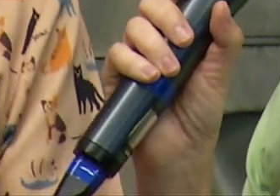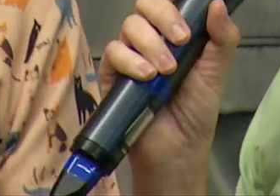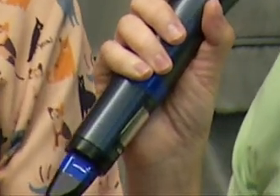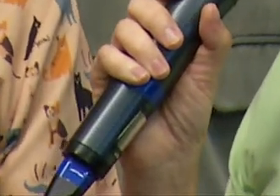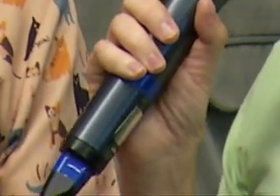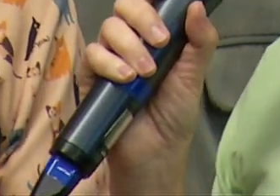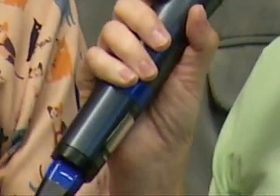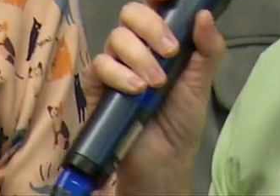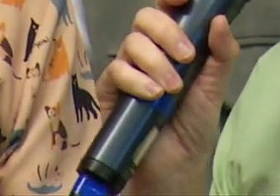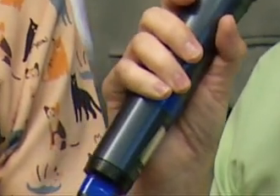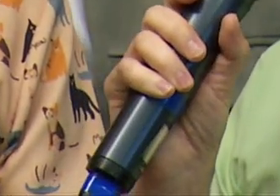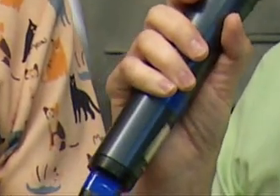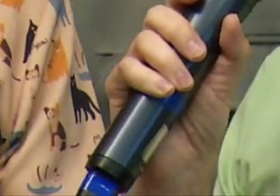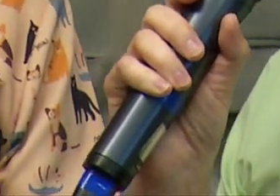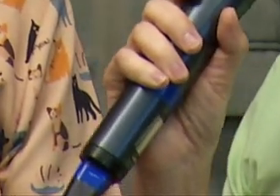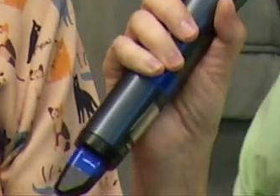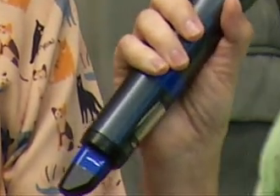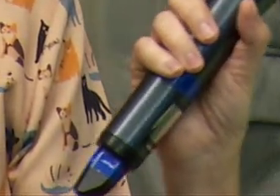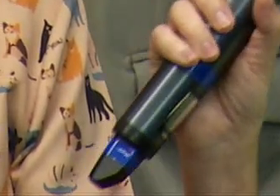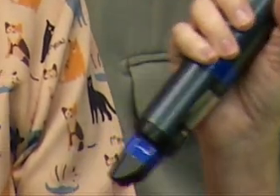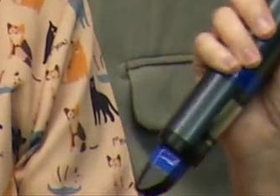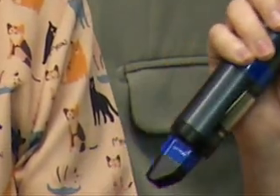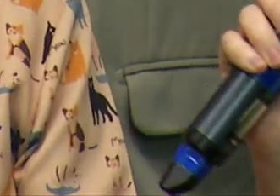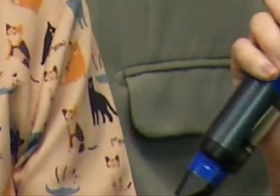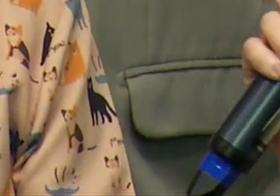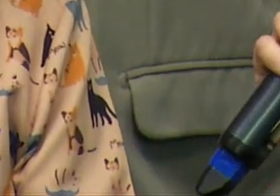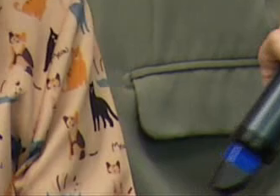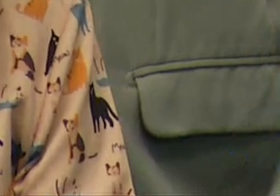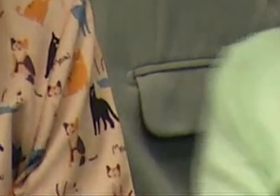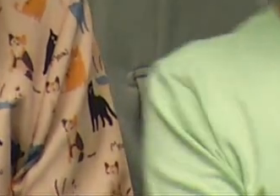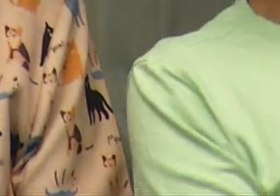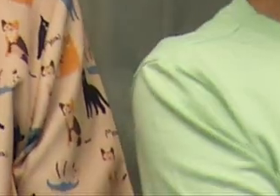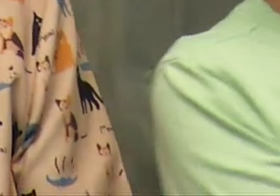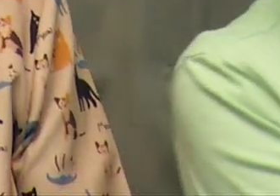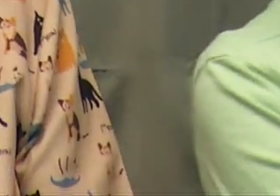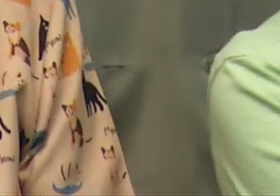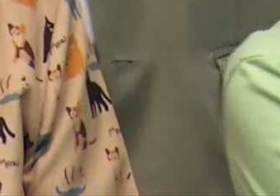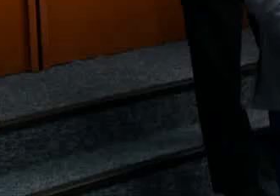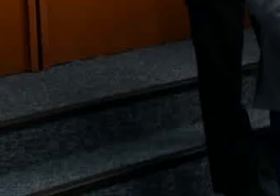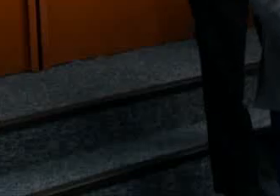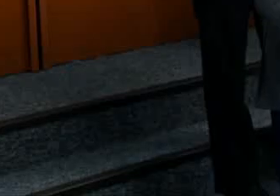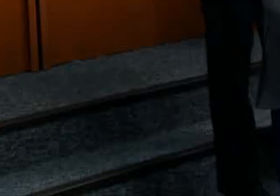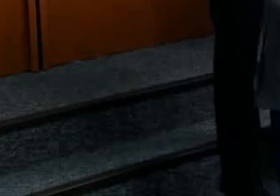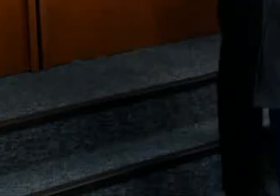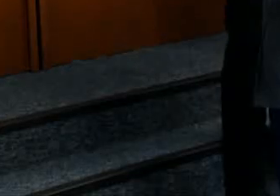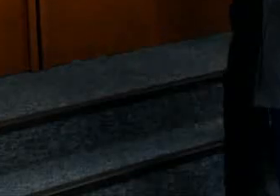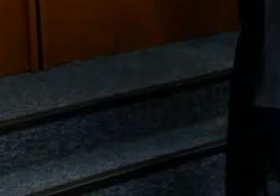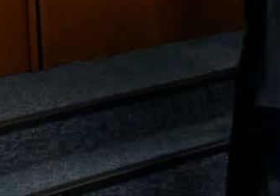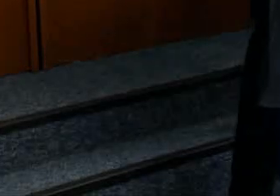né? Que a gente possa aí estar vivendo isso juntos. Obrigada.